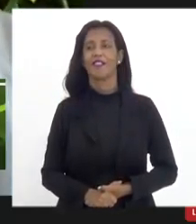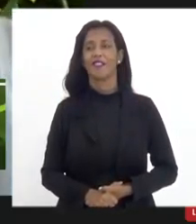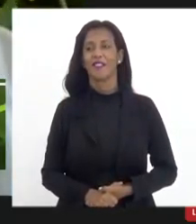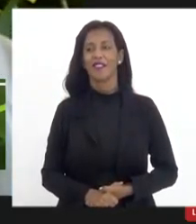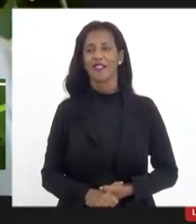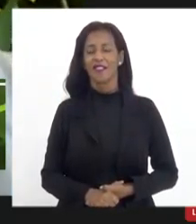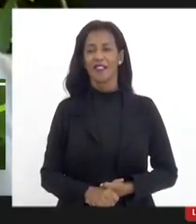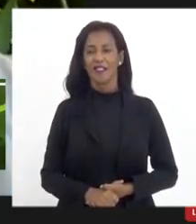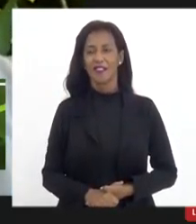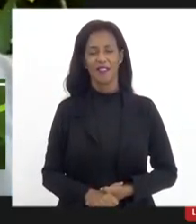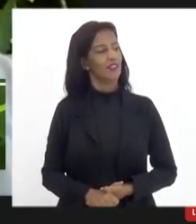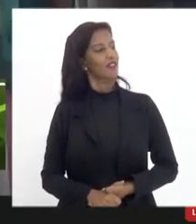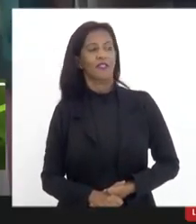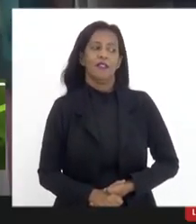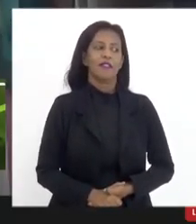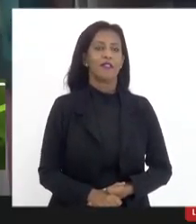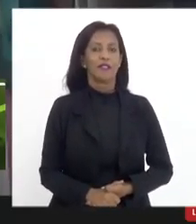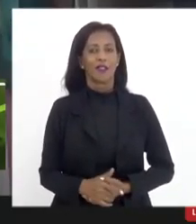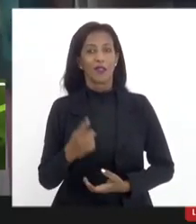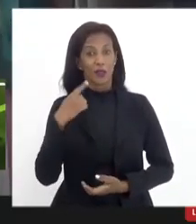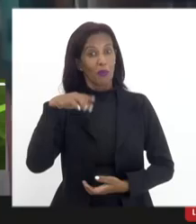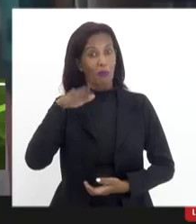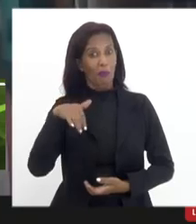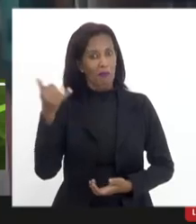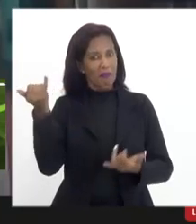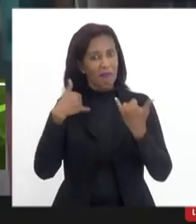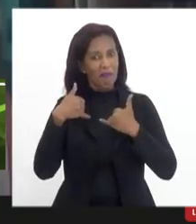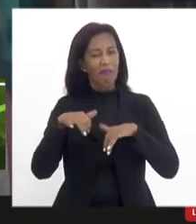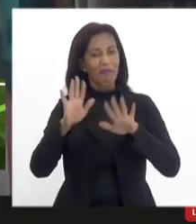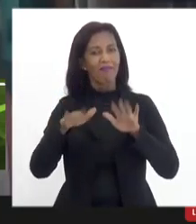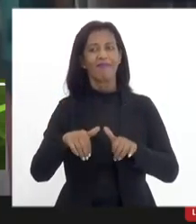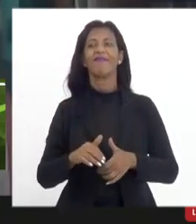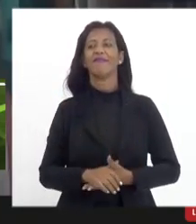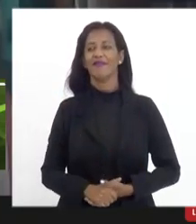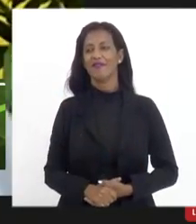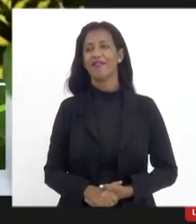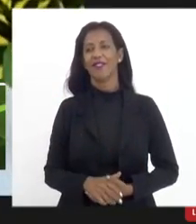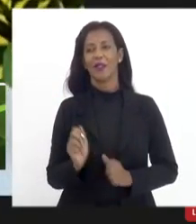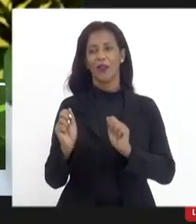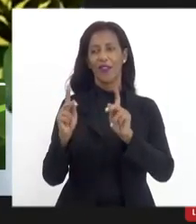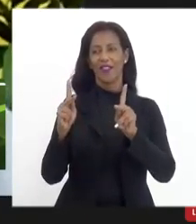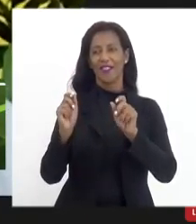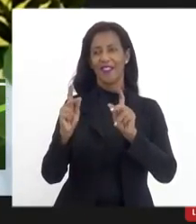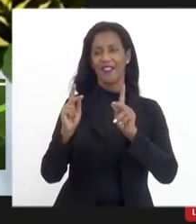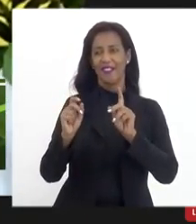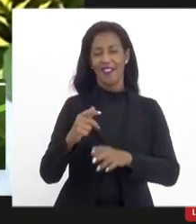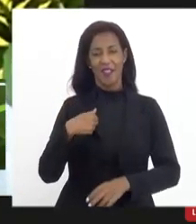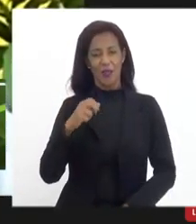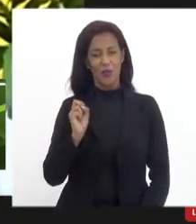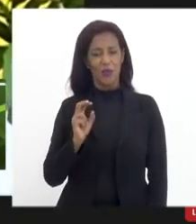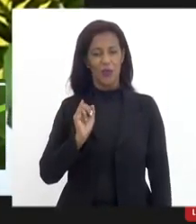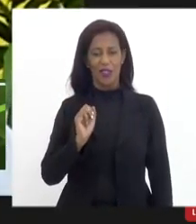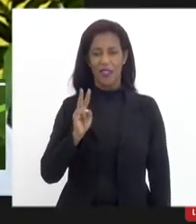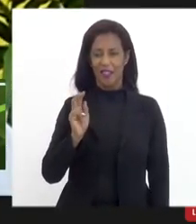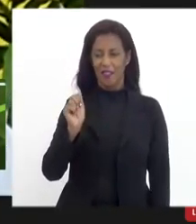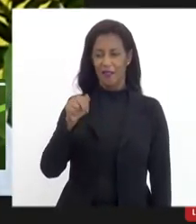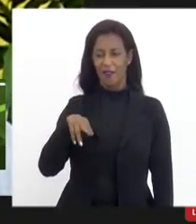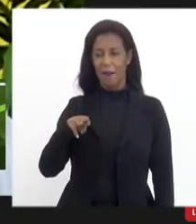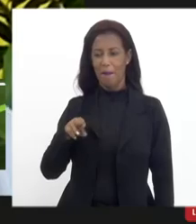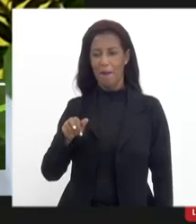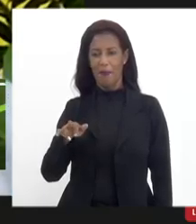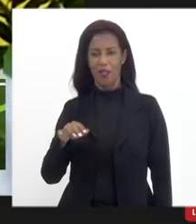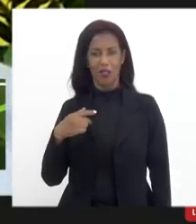Estão me ouvindo? Eu estou. Estão me ouvindo bem? Estou. Ah, ok. Eu sou Ivan Machado, eu estou na